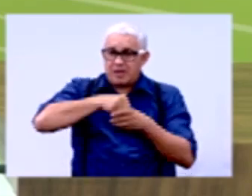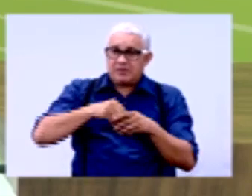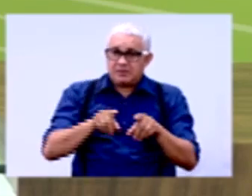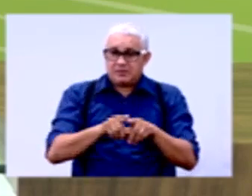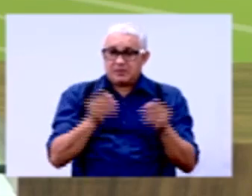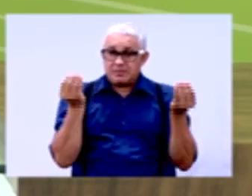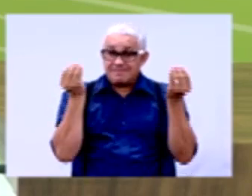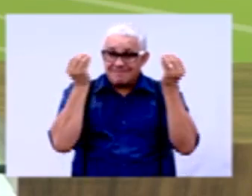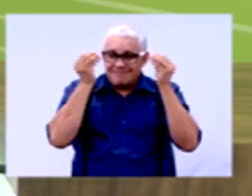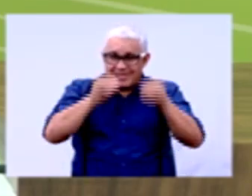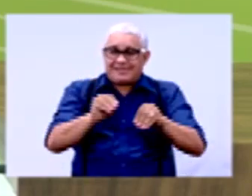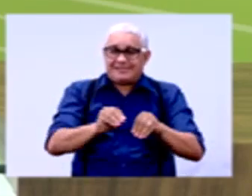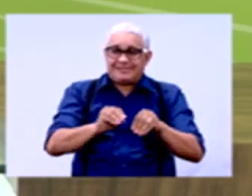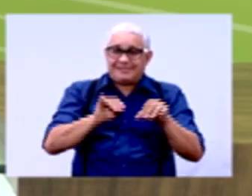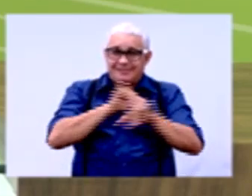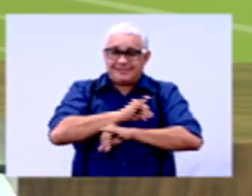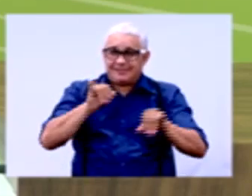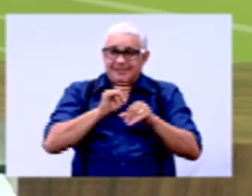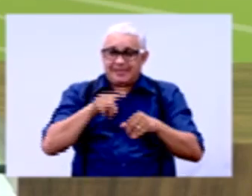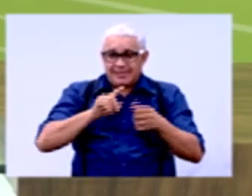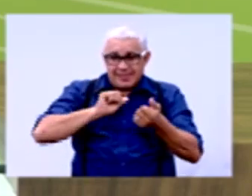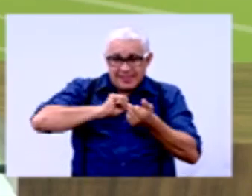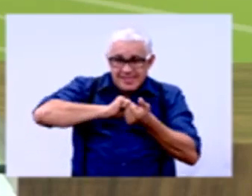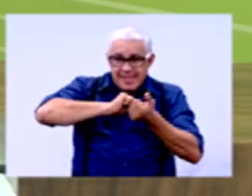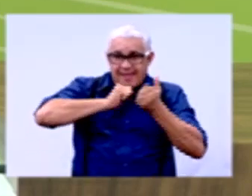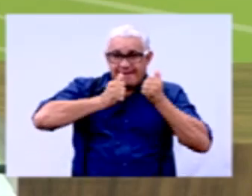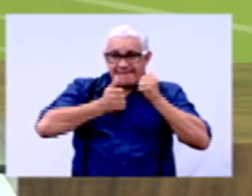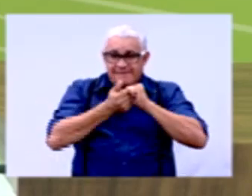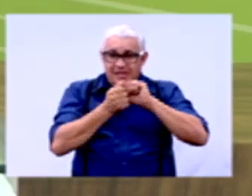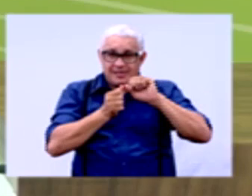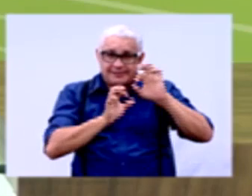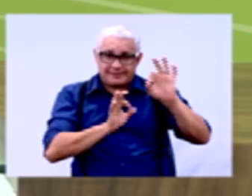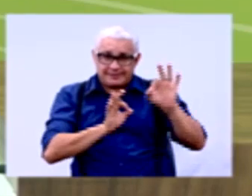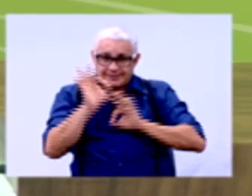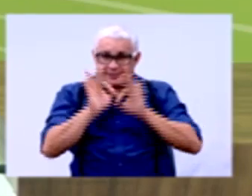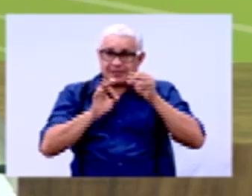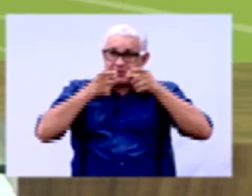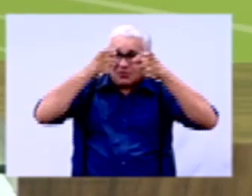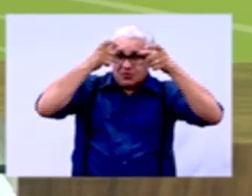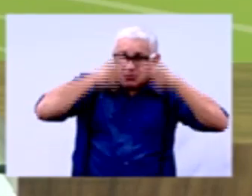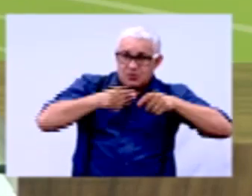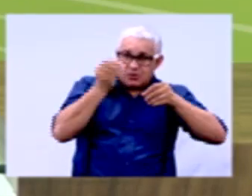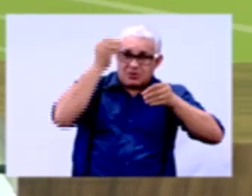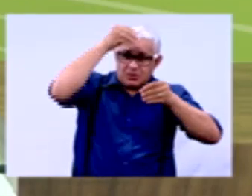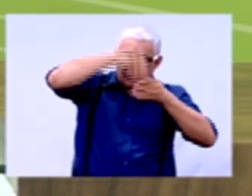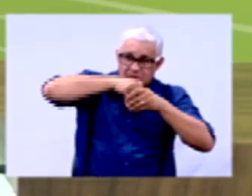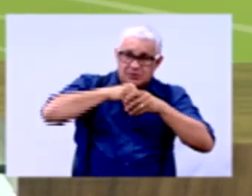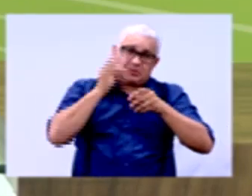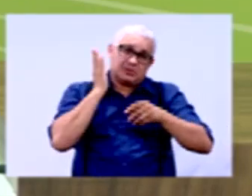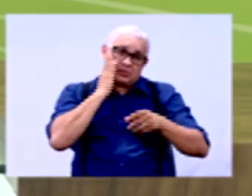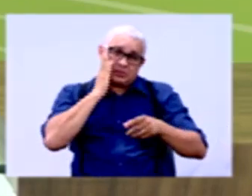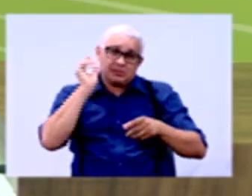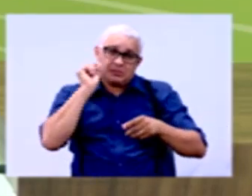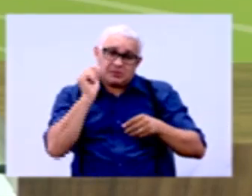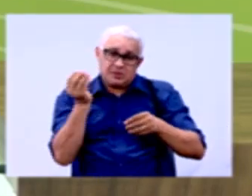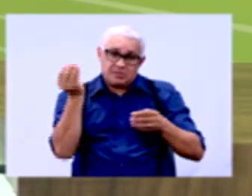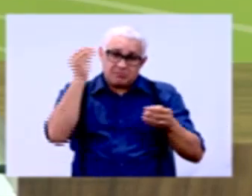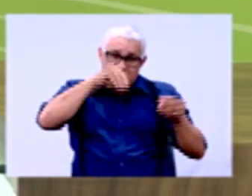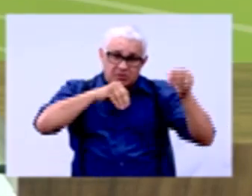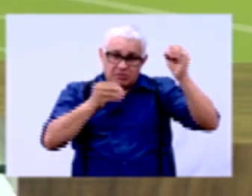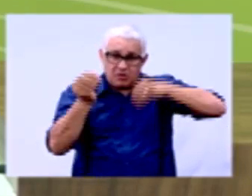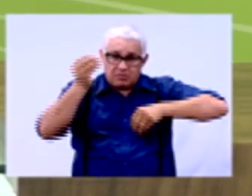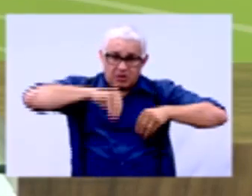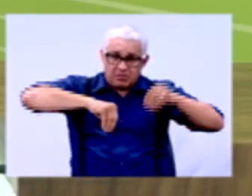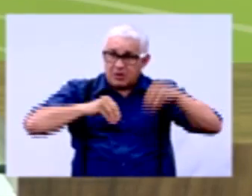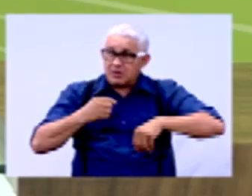justamente ajustar para que aonde vai ser armazenado, ele saiba o que vai ser colocado ali.